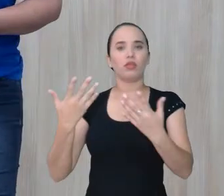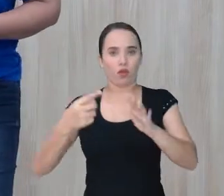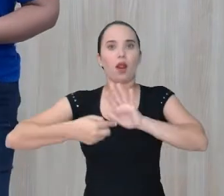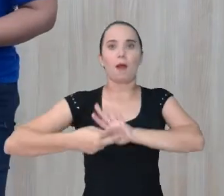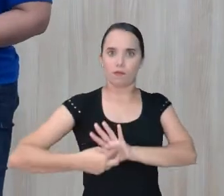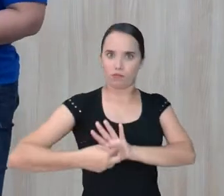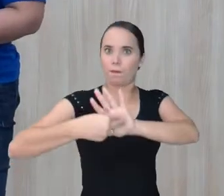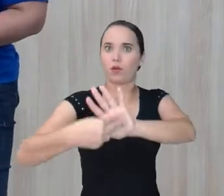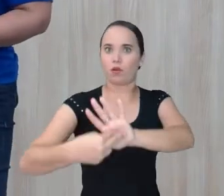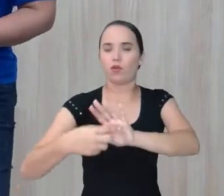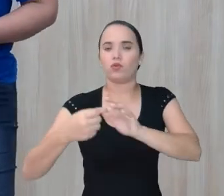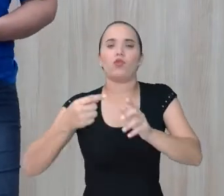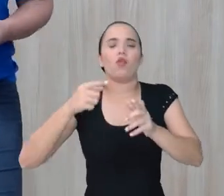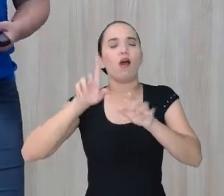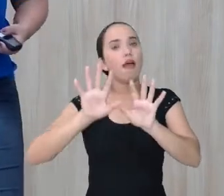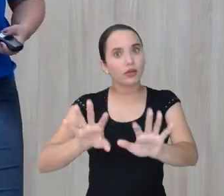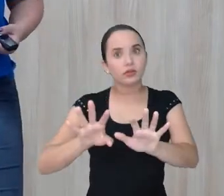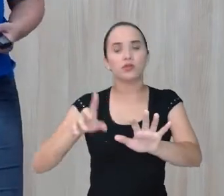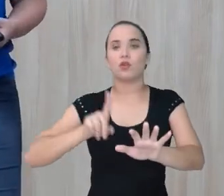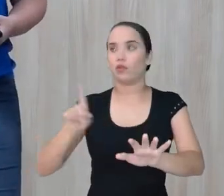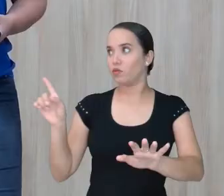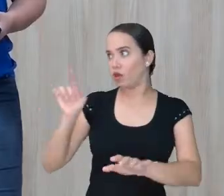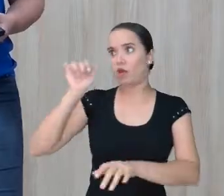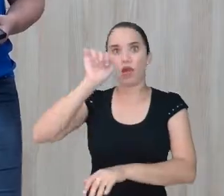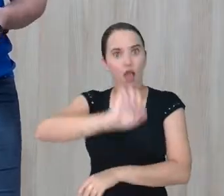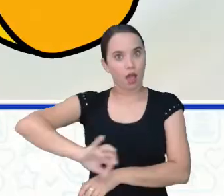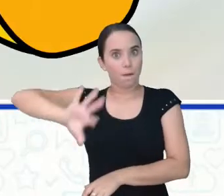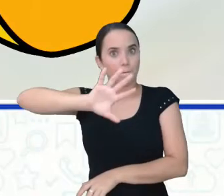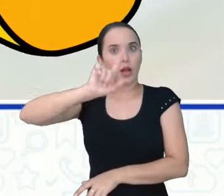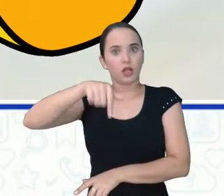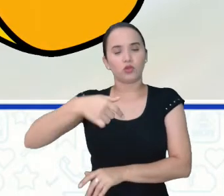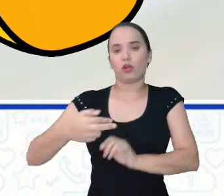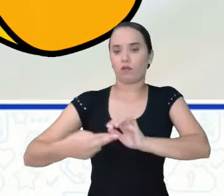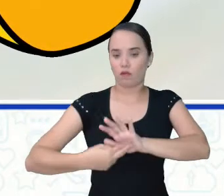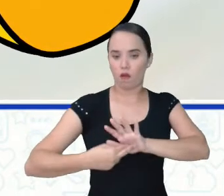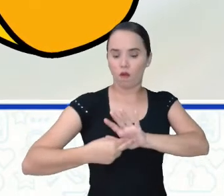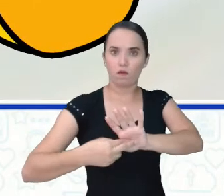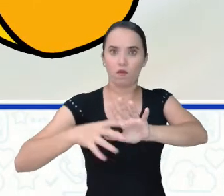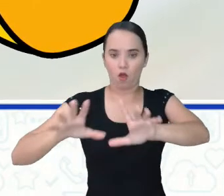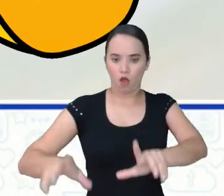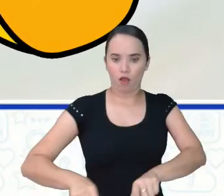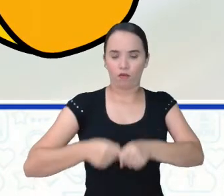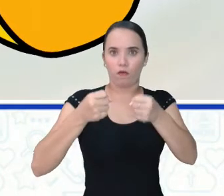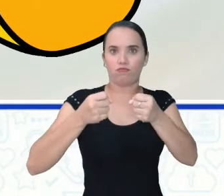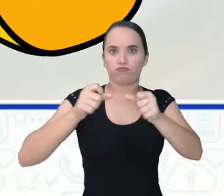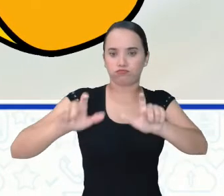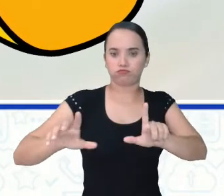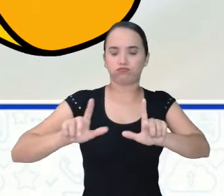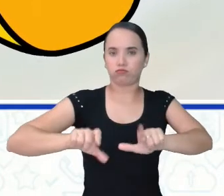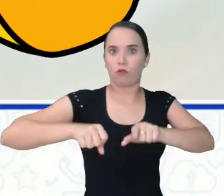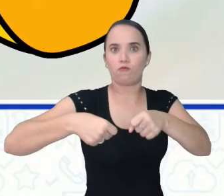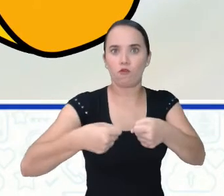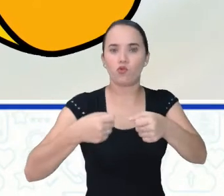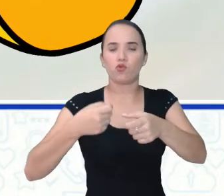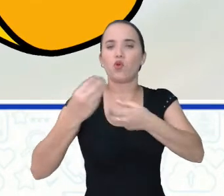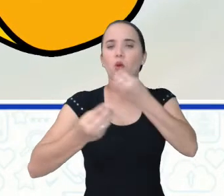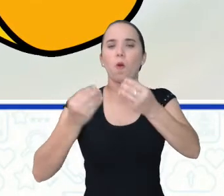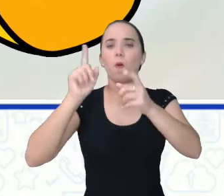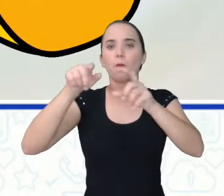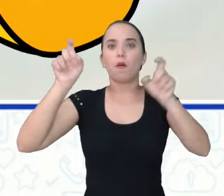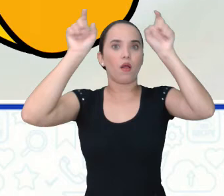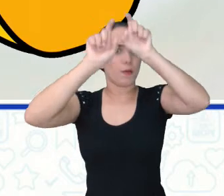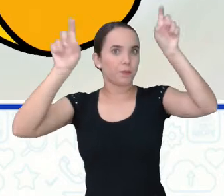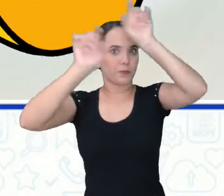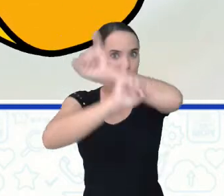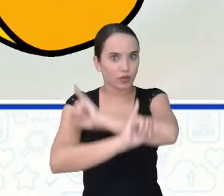Nesse caso, essa foto reforça a nossa notícia, né? A matéria. Eu quero que vocês